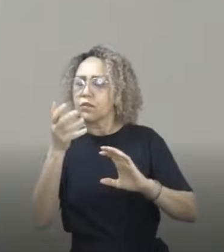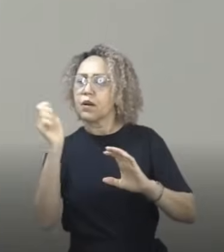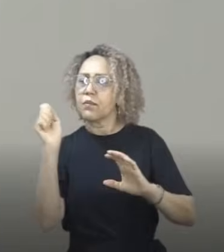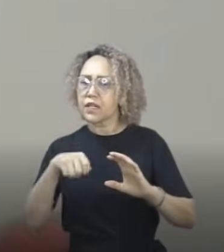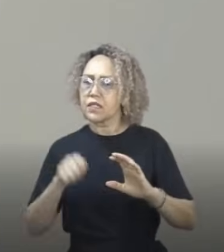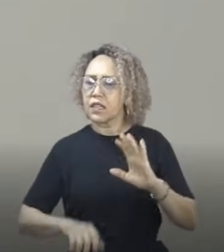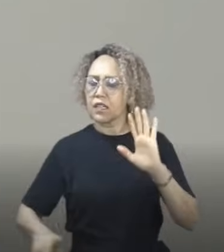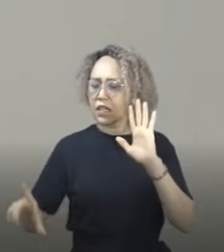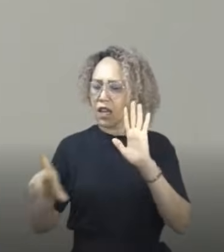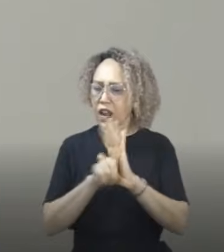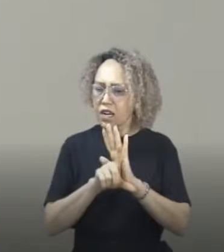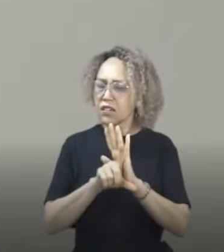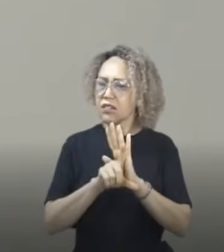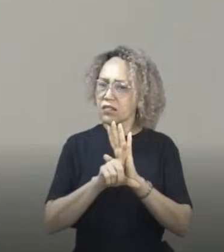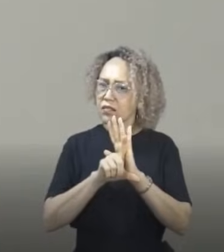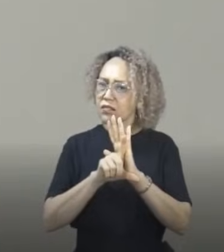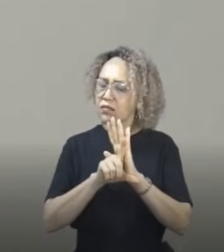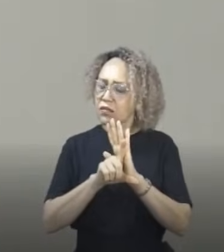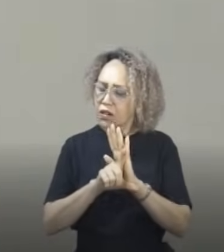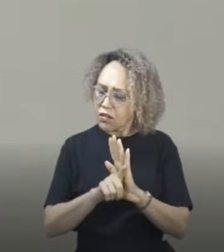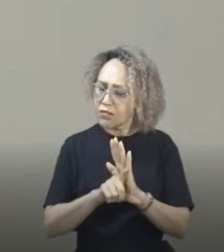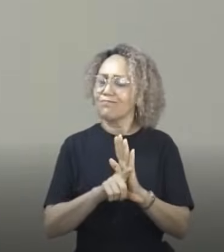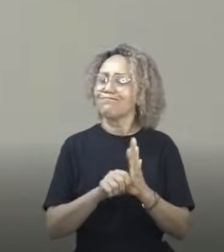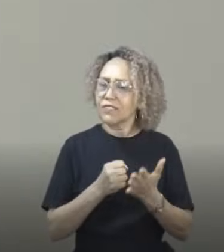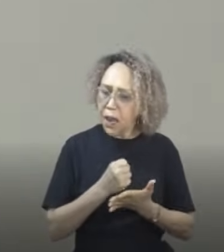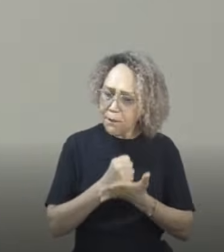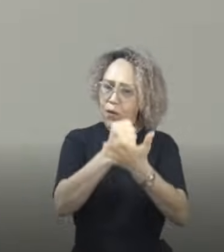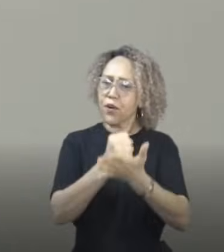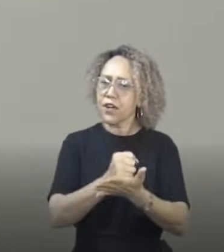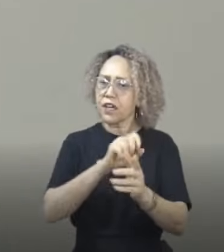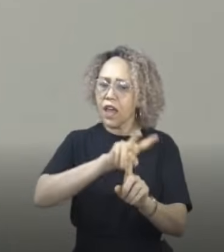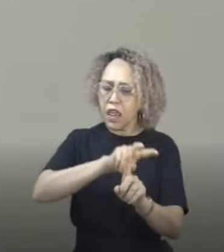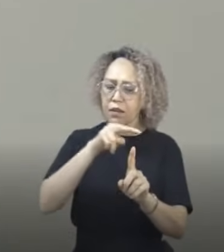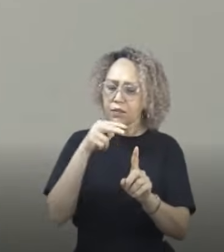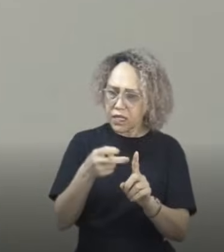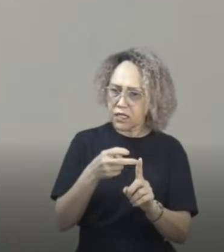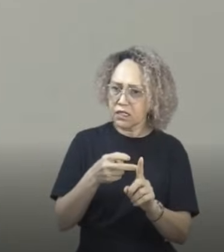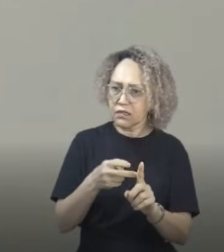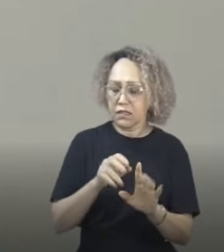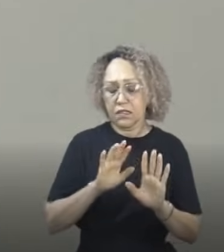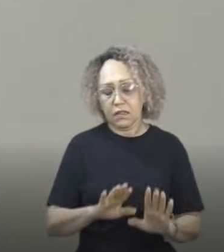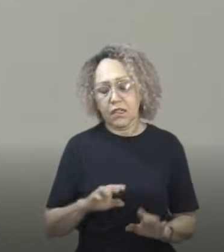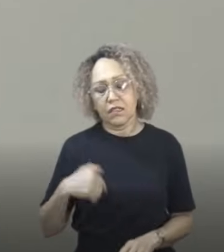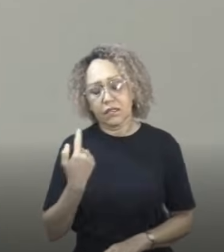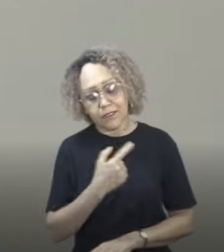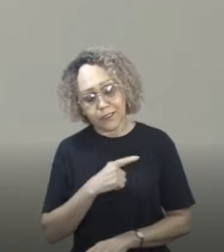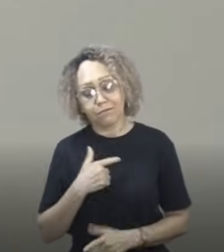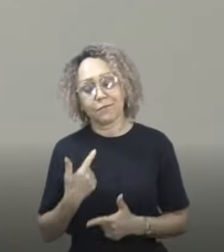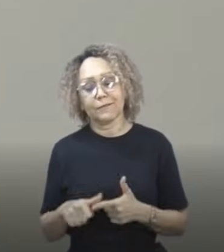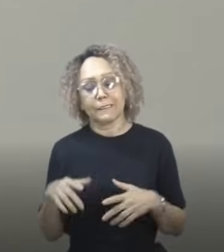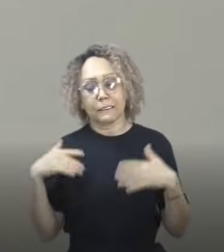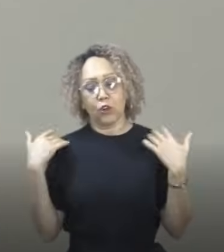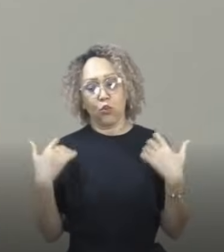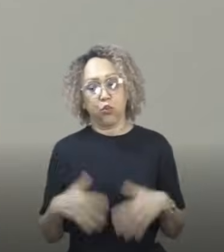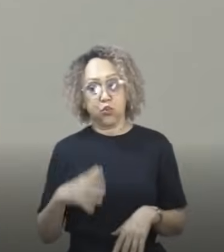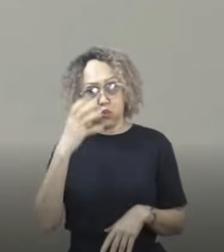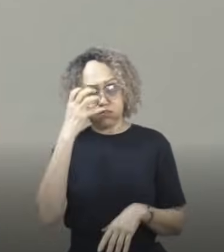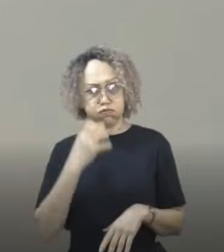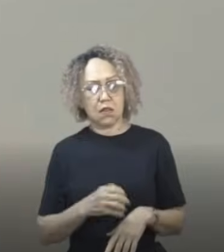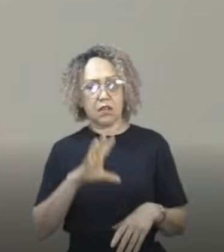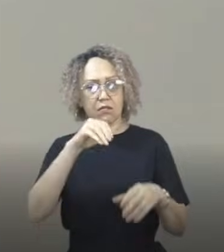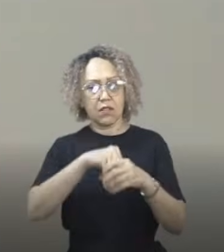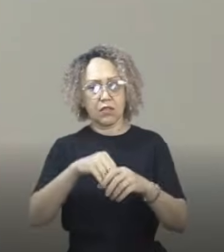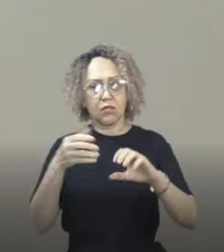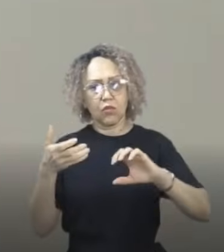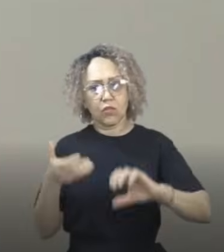legislação que dialoga nessa perspectiva. E aí, evidentemente, que nós temos problema sério dentro do Congresso Nacional, onde a gente tem